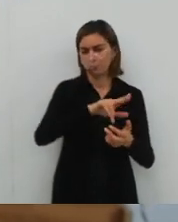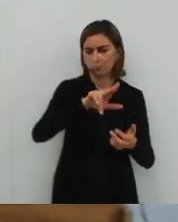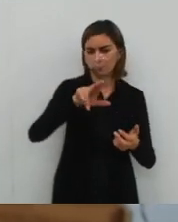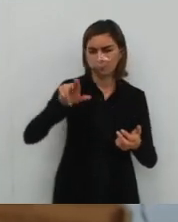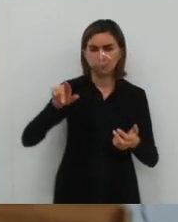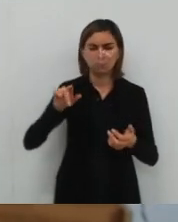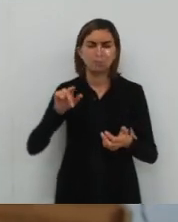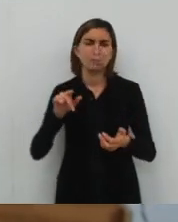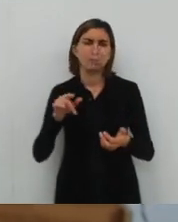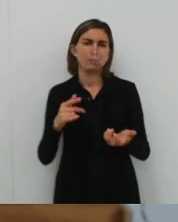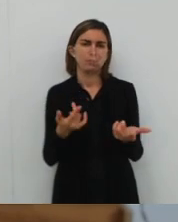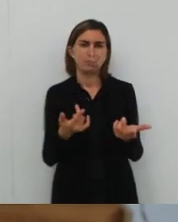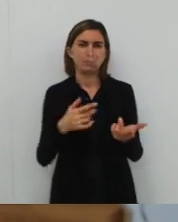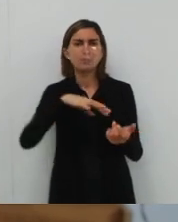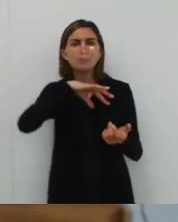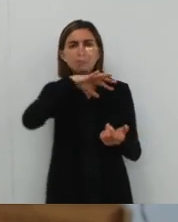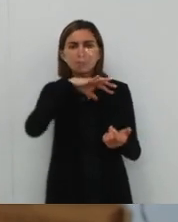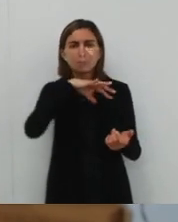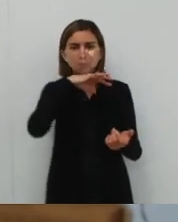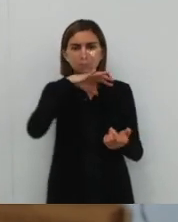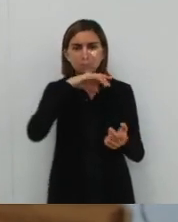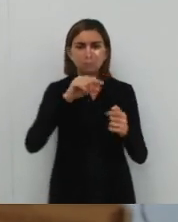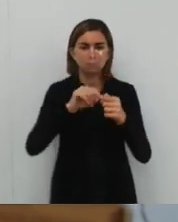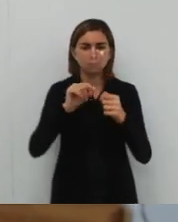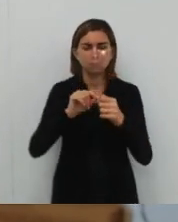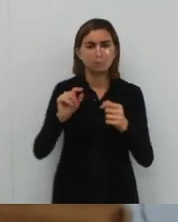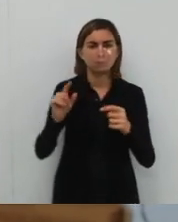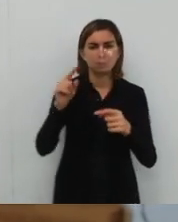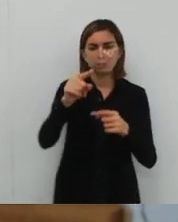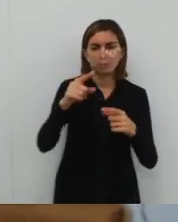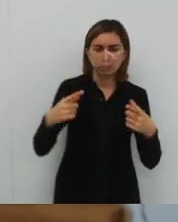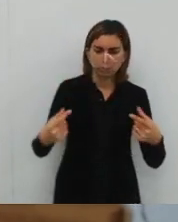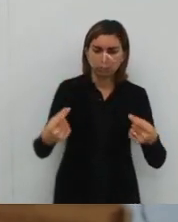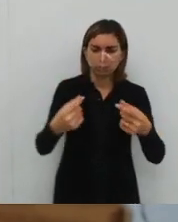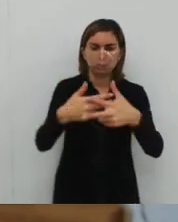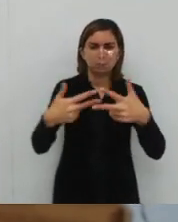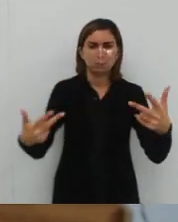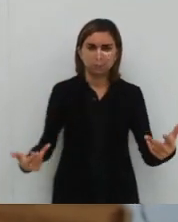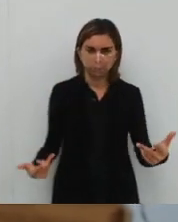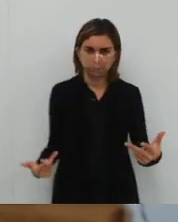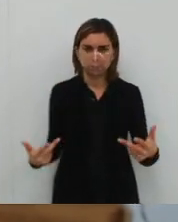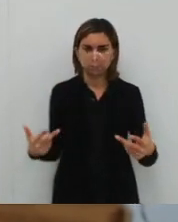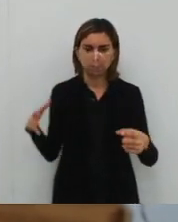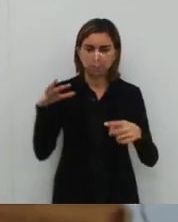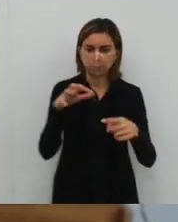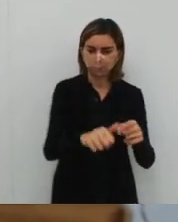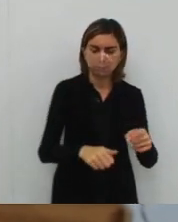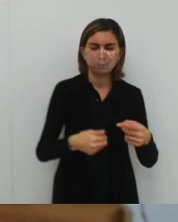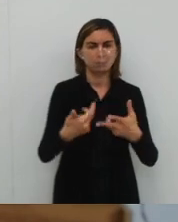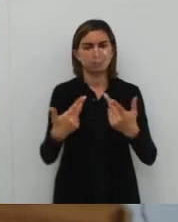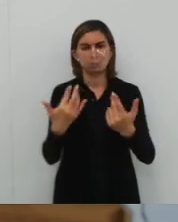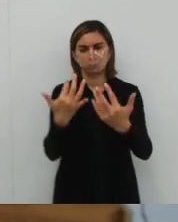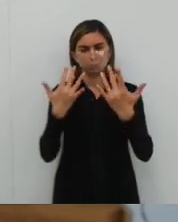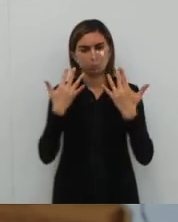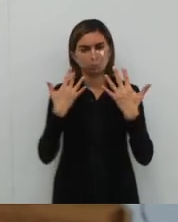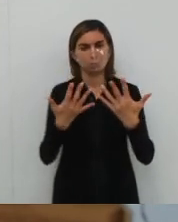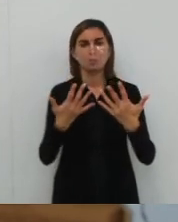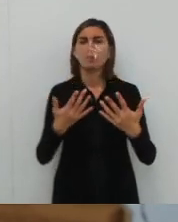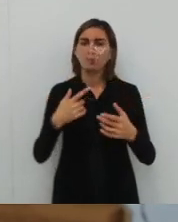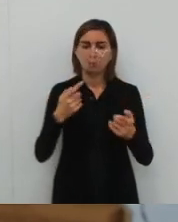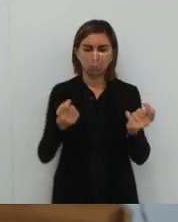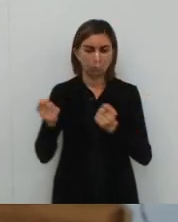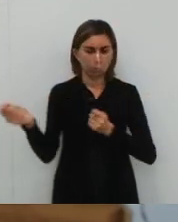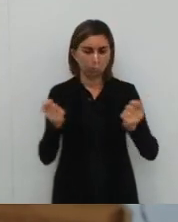de animais que vão atacar alguns predadores, tá, da produção agrícola, e isso é um